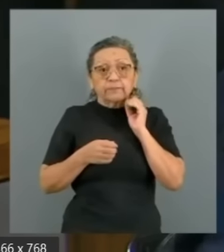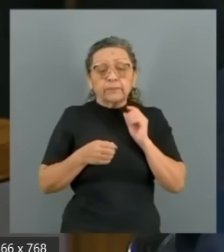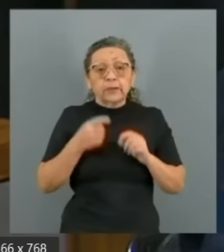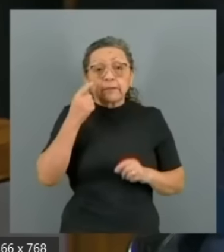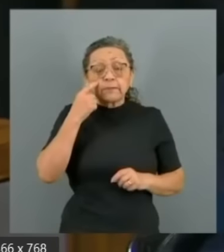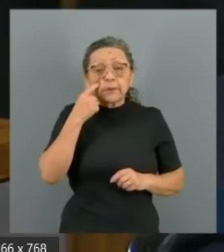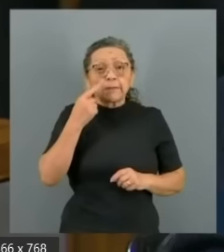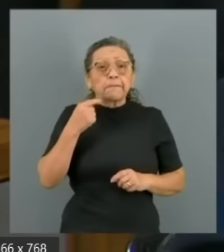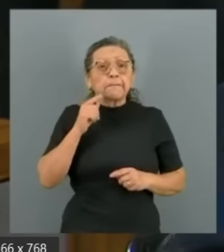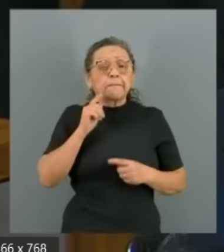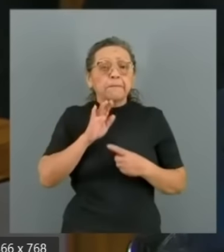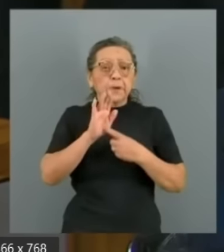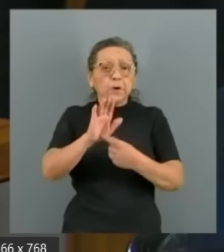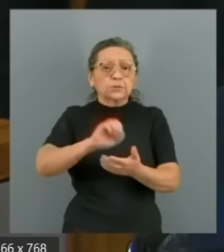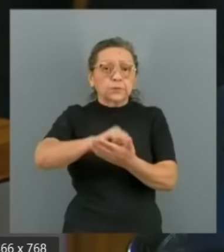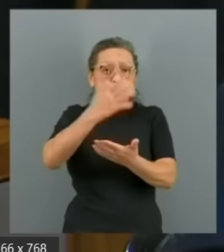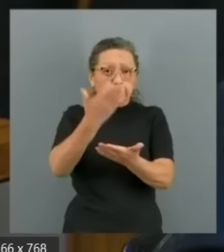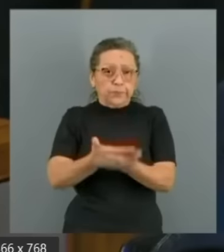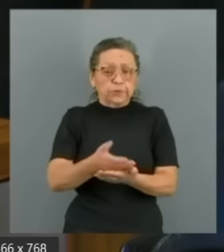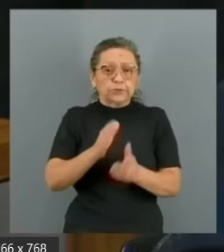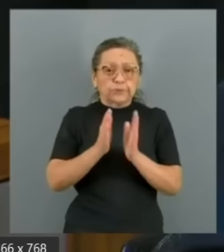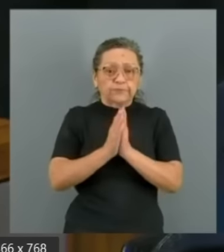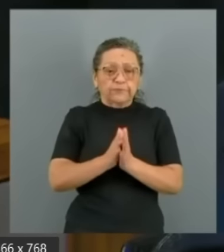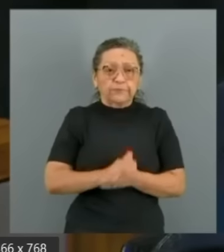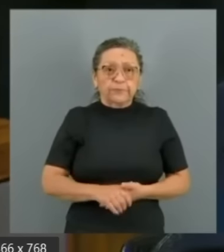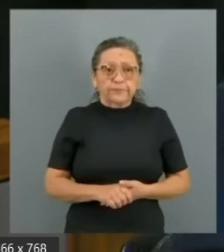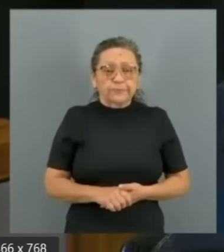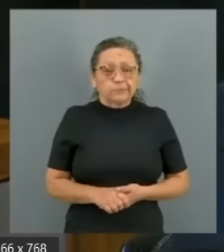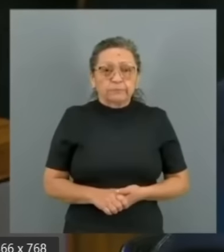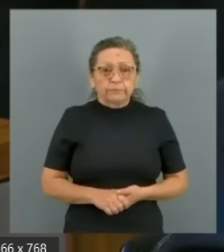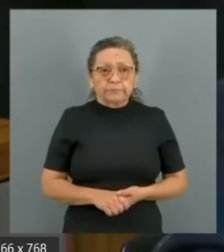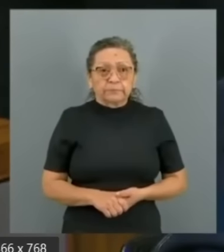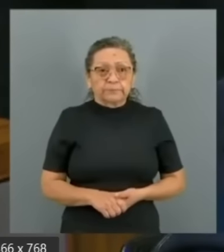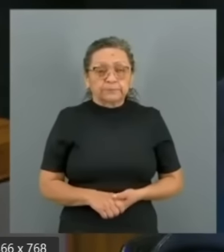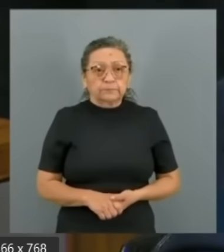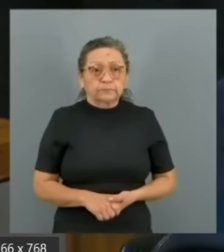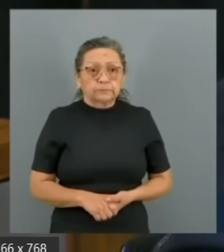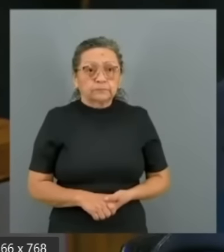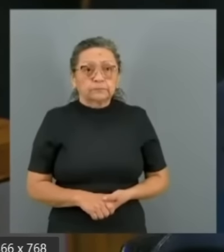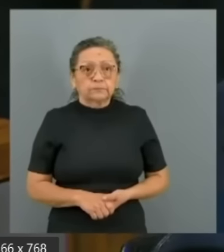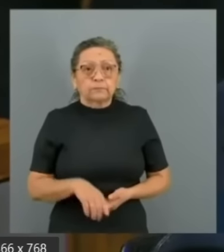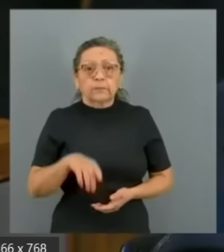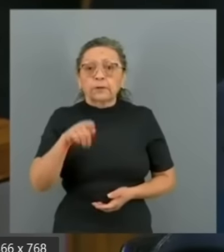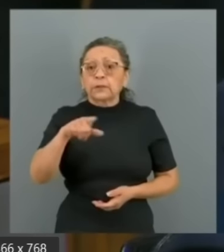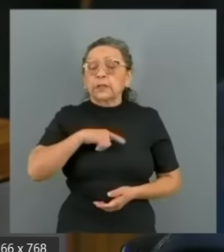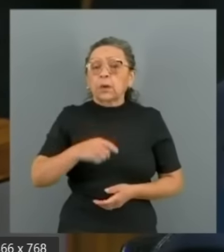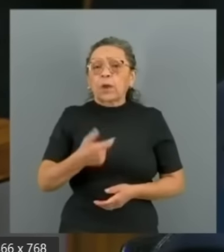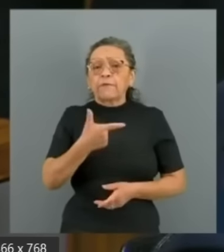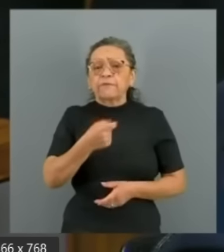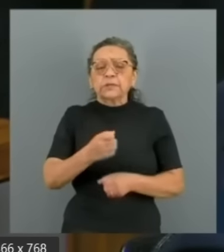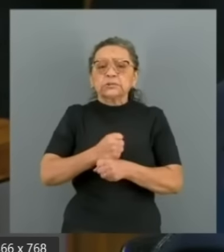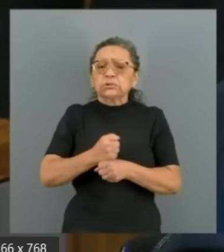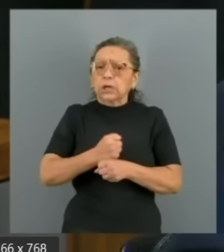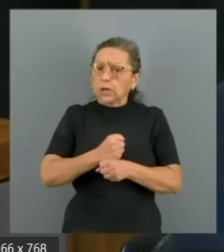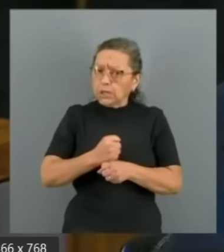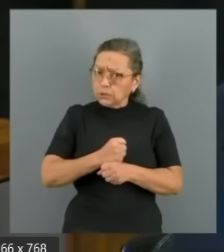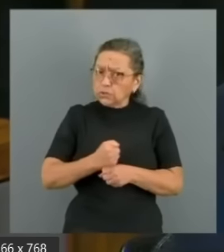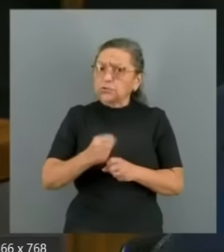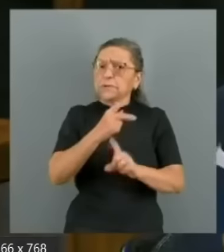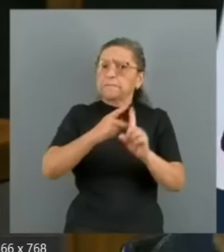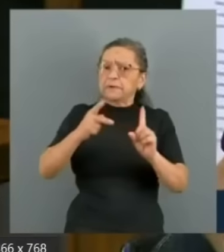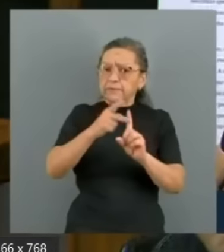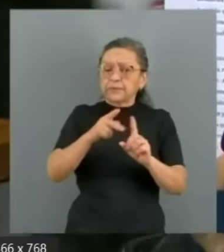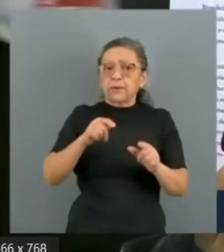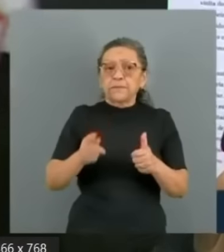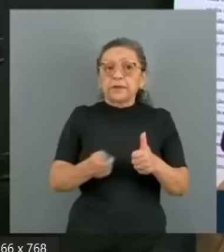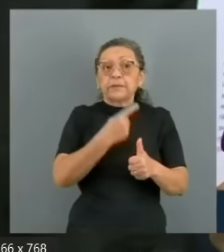primeiro quadro aí, por gentileza. Né? Bom, o senhor tem quase 20 anos de Previdência. Então, primeiro,